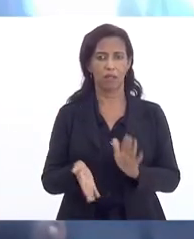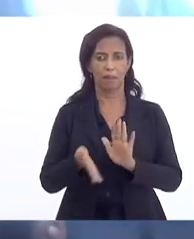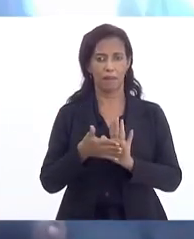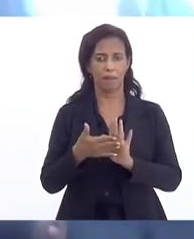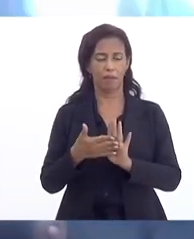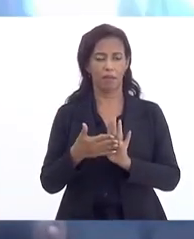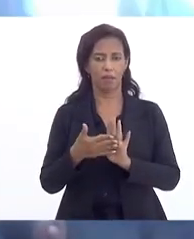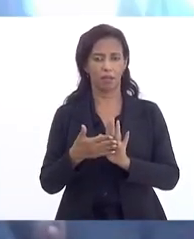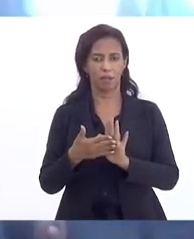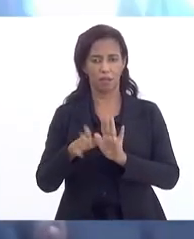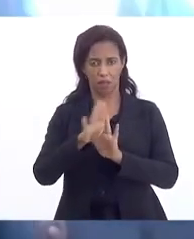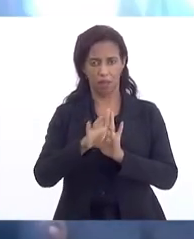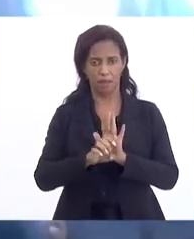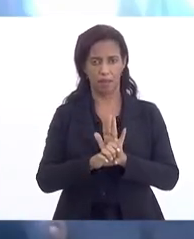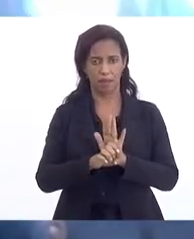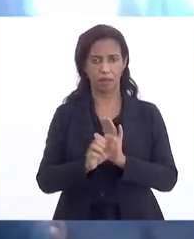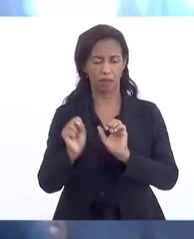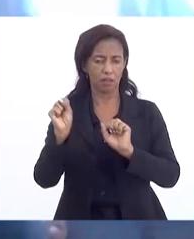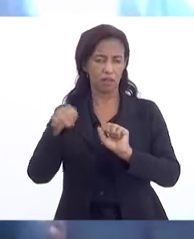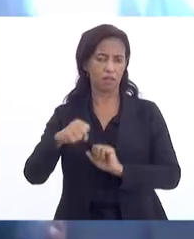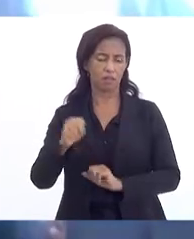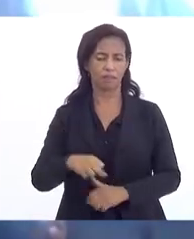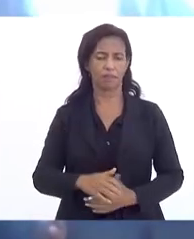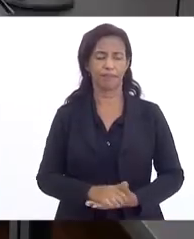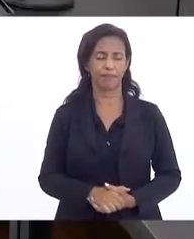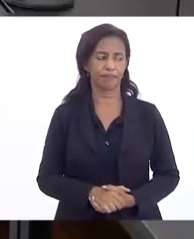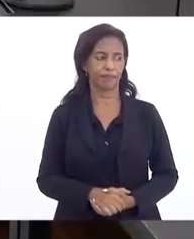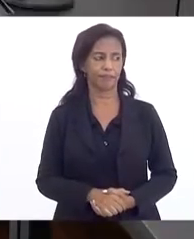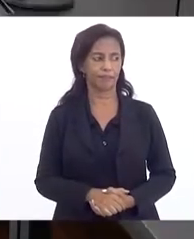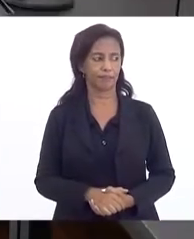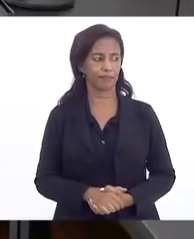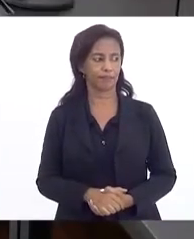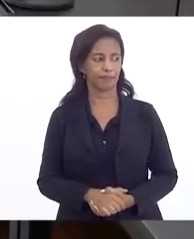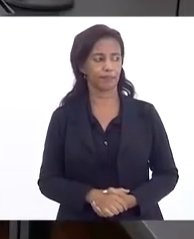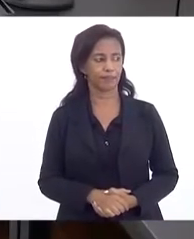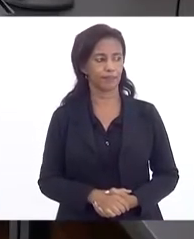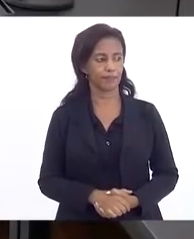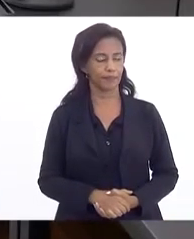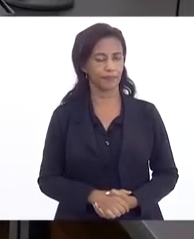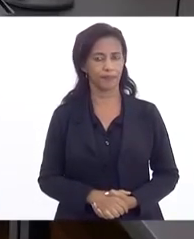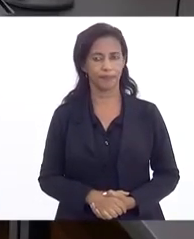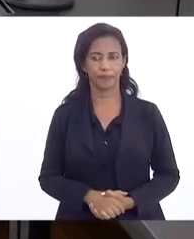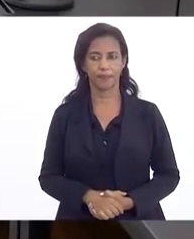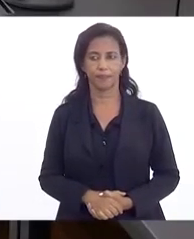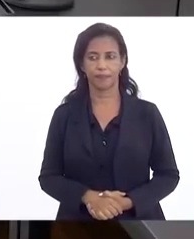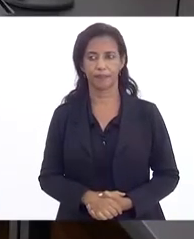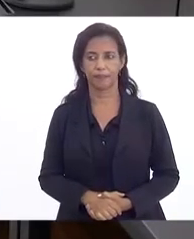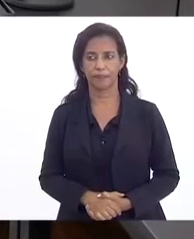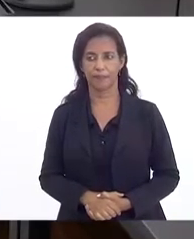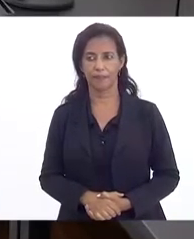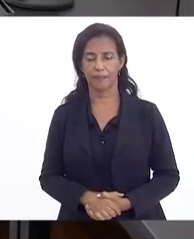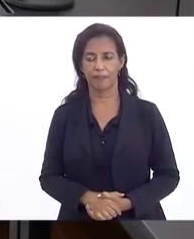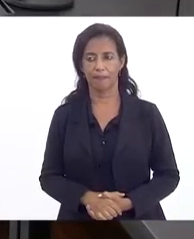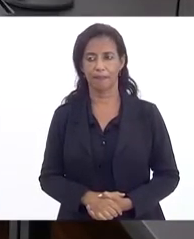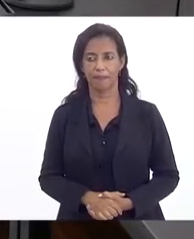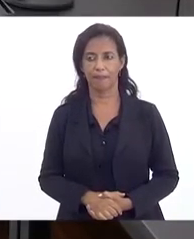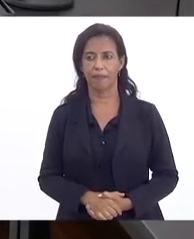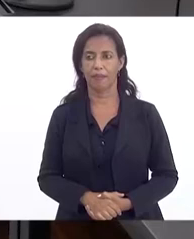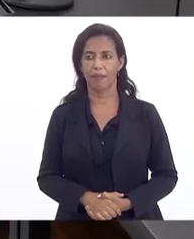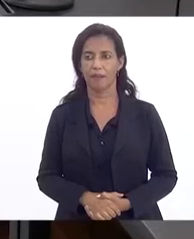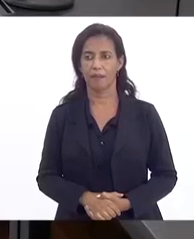incorporo. Favorável à emenda, Mink? É, pode ser, okay. Pode ser. Parecer favorável à emenda, o voto original do relator, favorável à